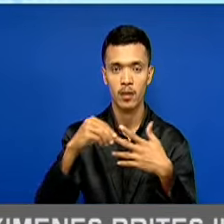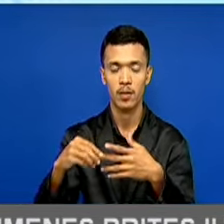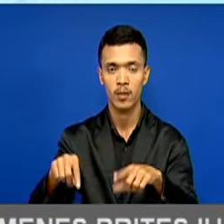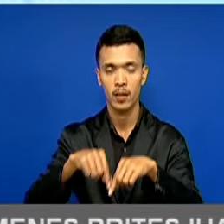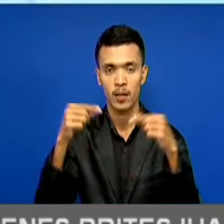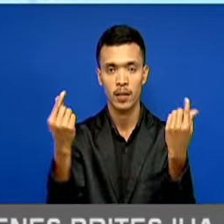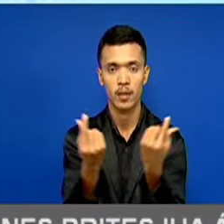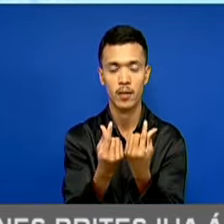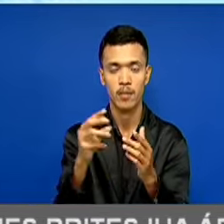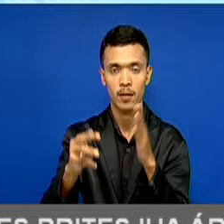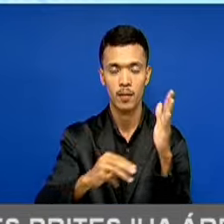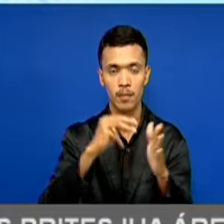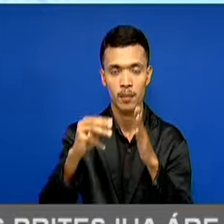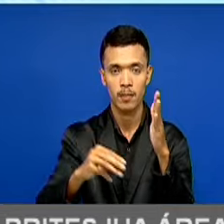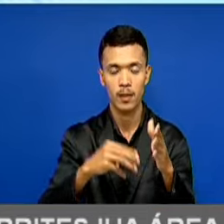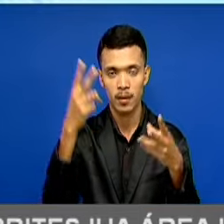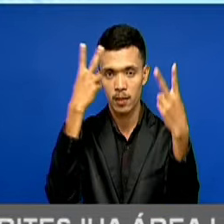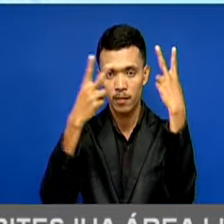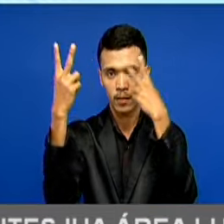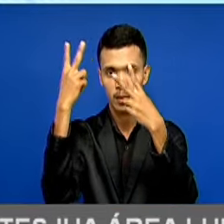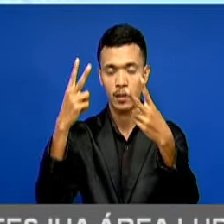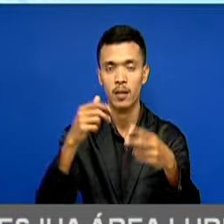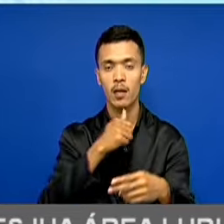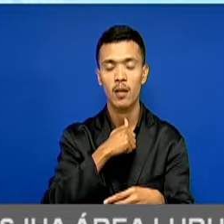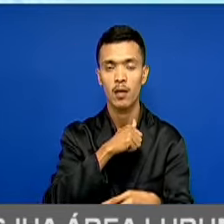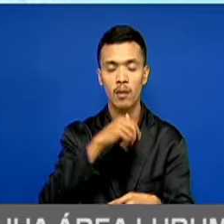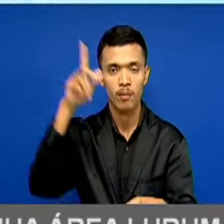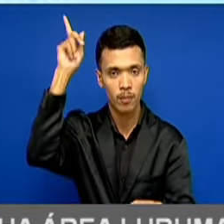equipa media ba visita mo papanian